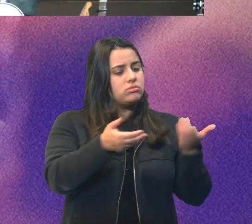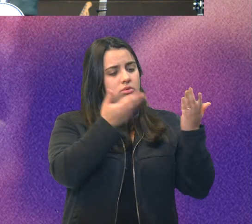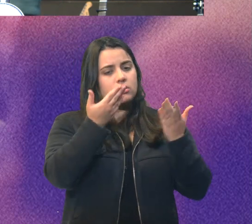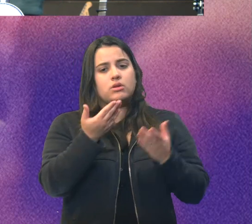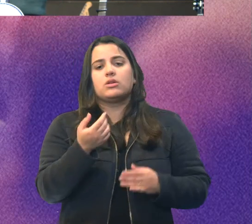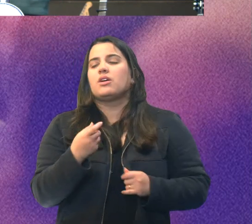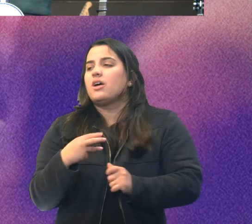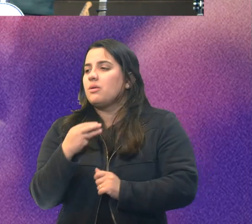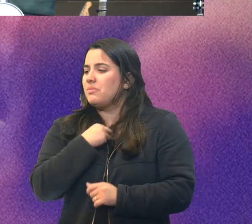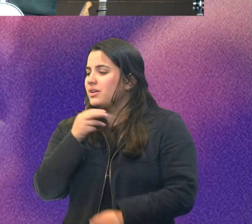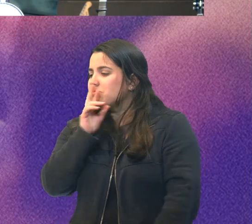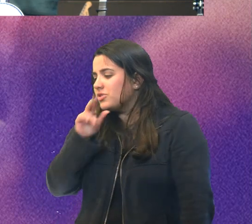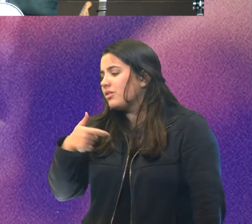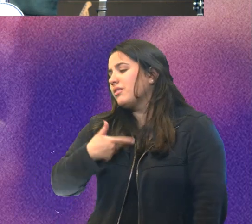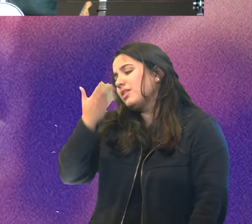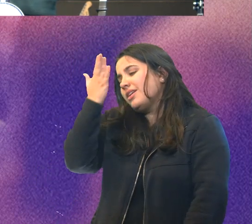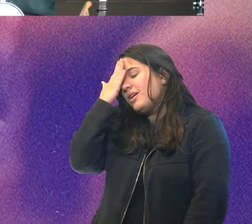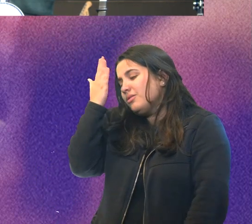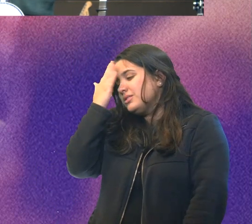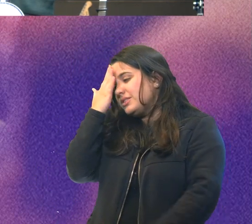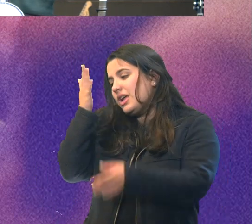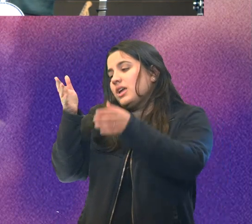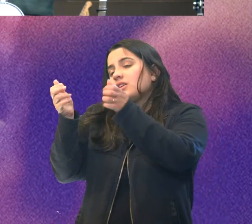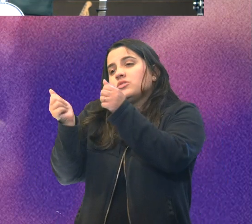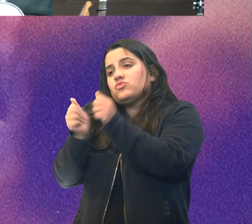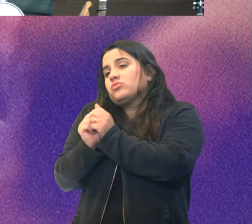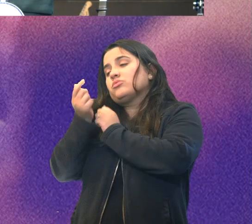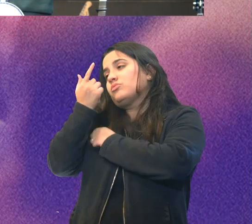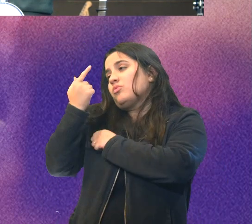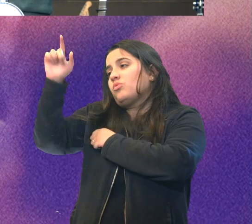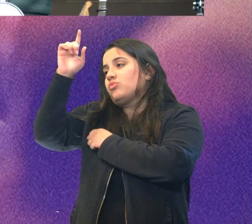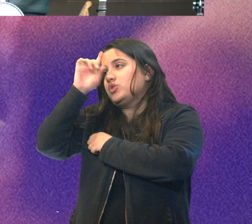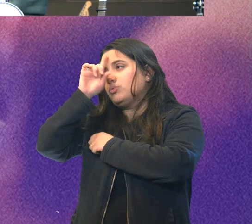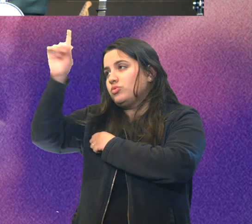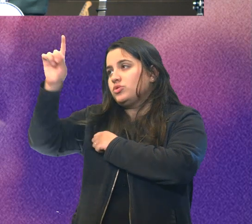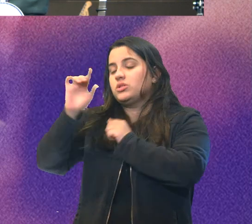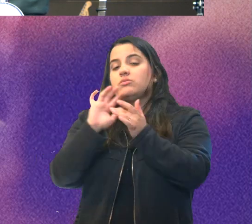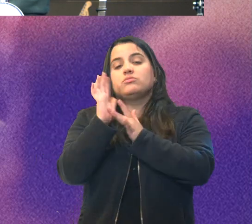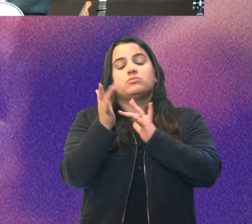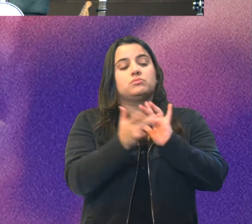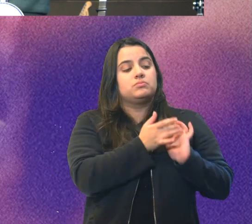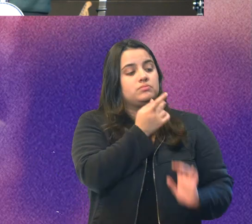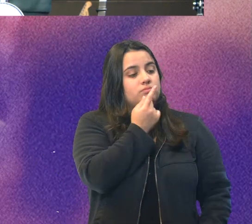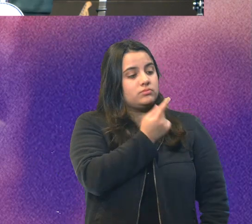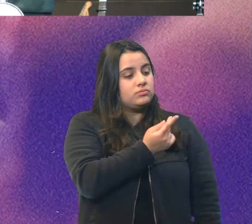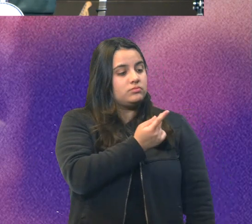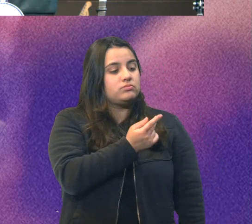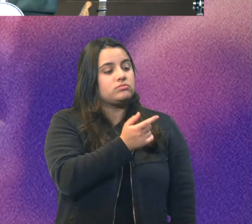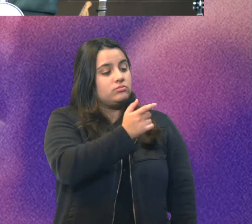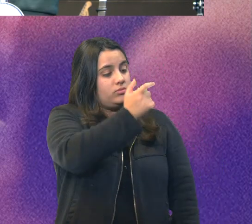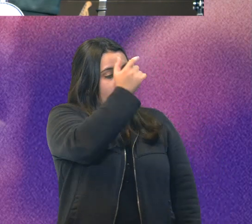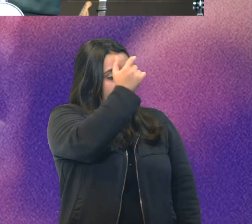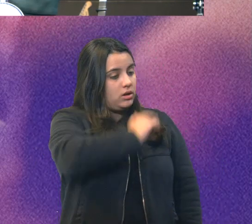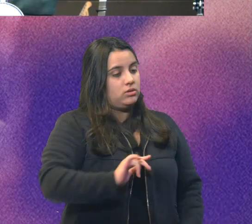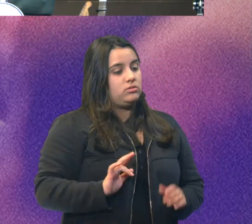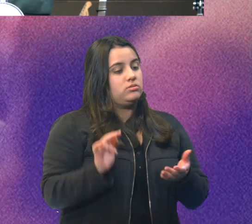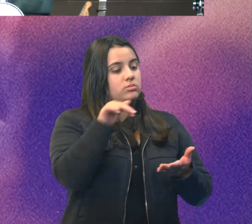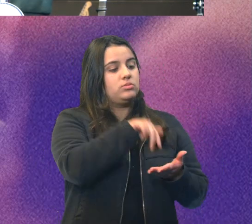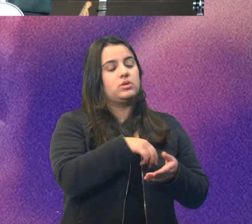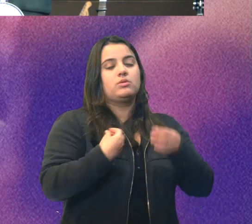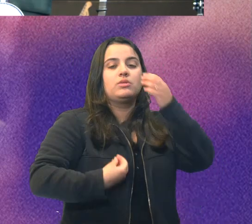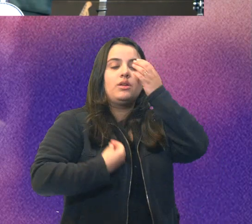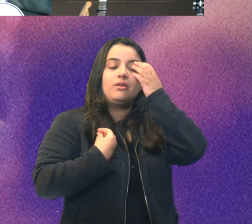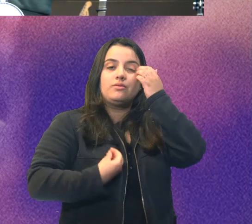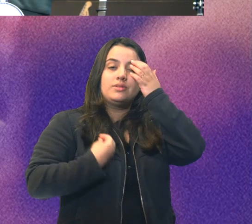eu sei que ele vai ressuscitar na ressurreição no último dia. Jesus lhe disse, eu sou a ressurreição e a